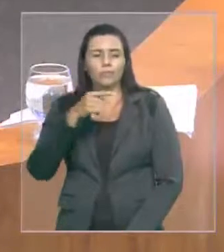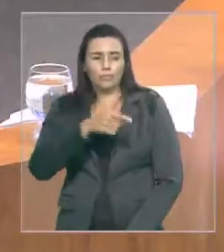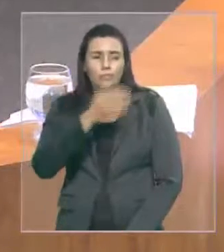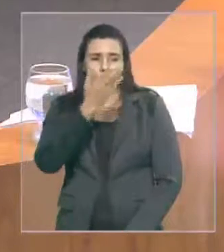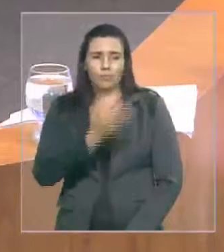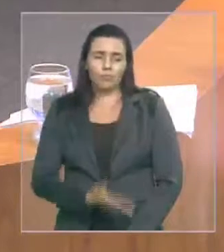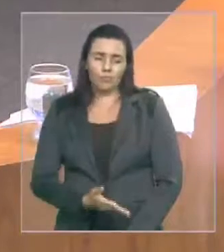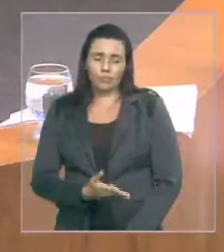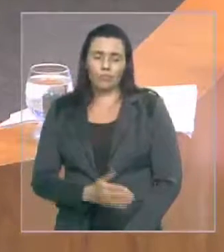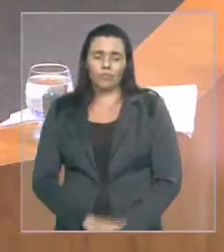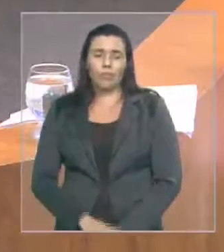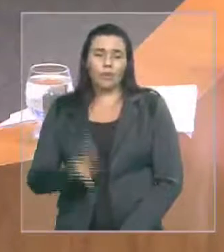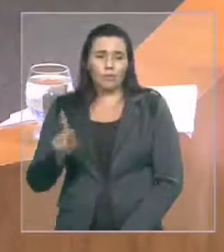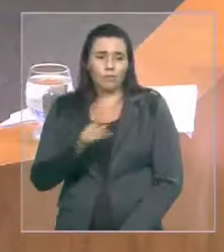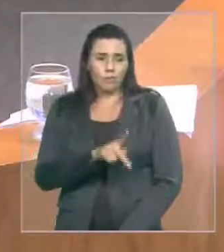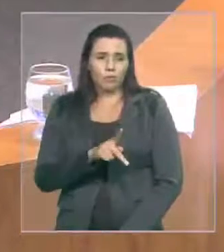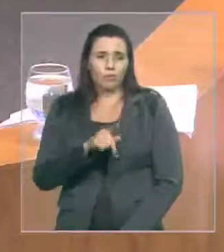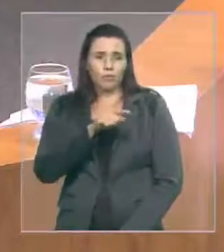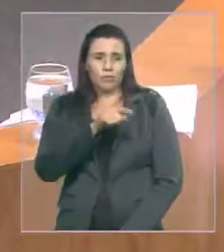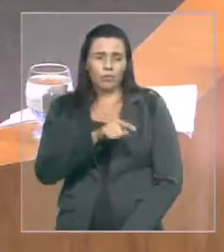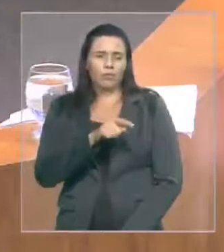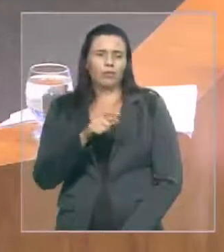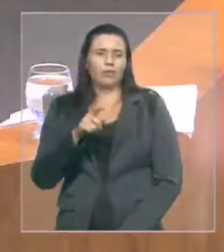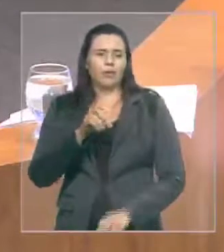dono de colégio, é educador.